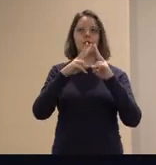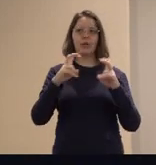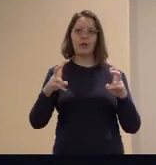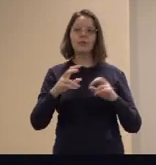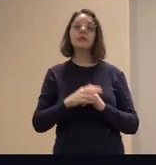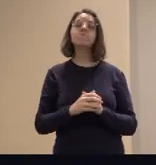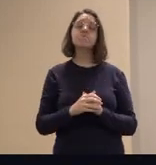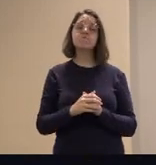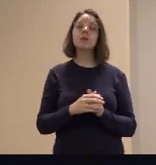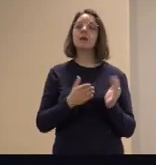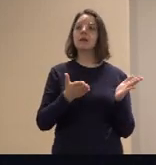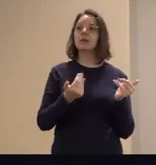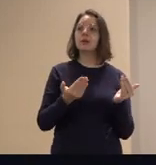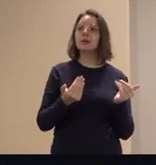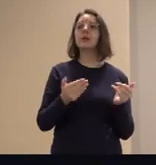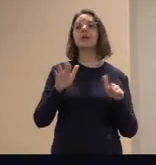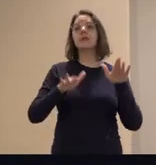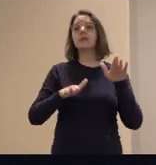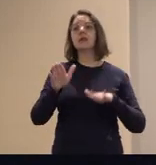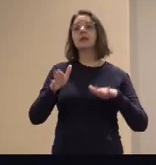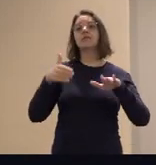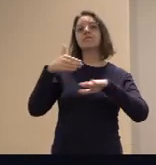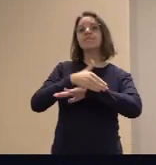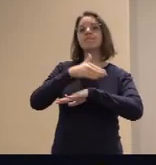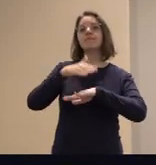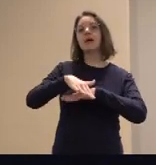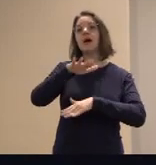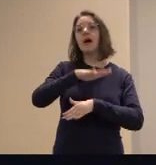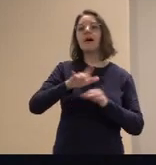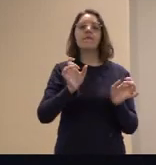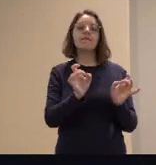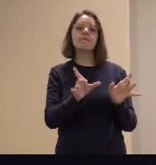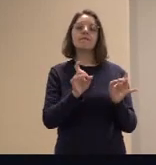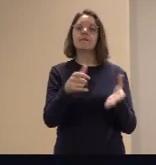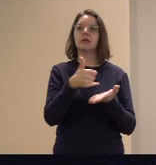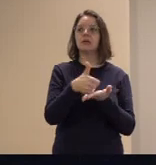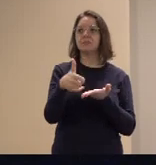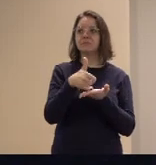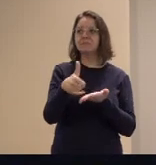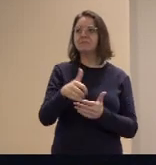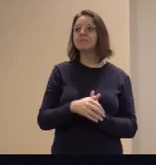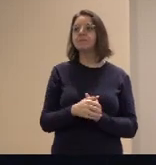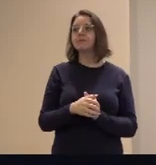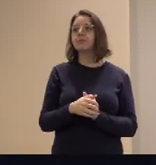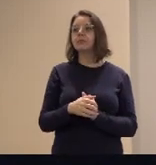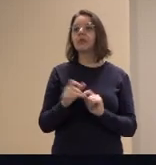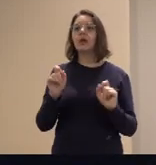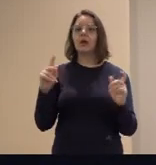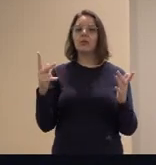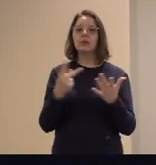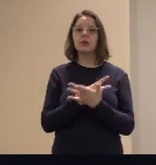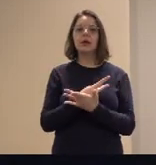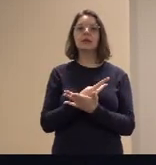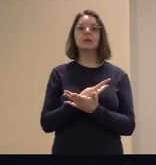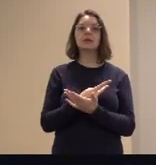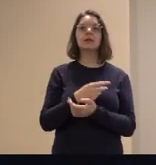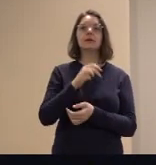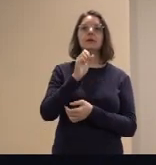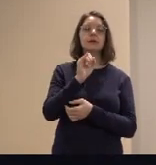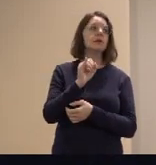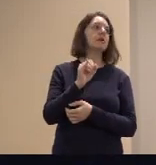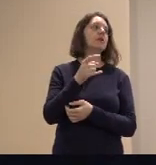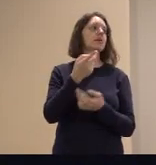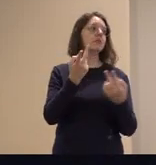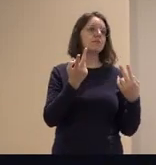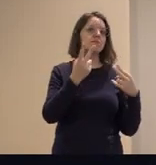envolvidos com o tráfico, né? Então, assim, e que na sua totalidade, quando são apreendidos por autoria de ato